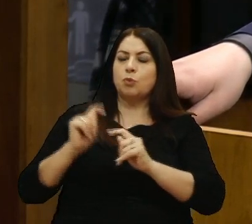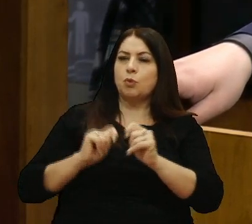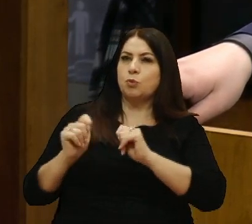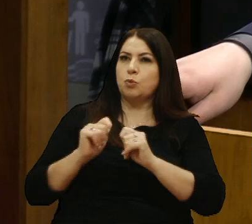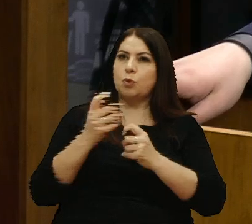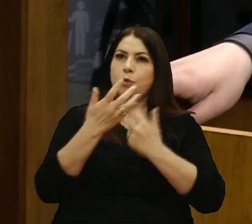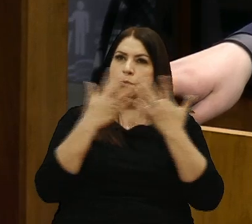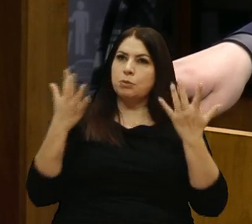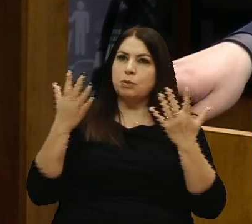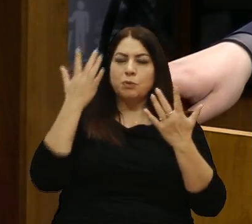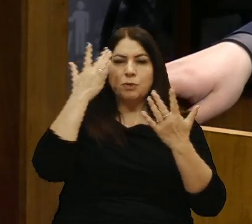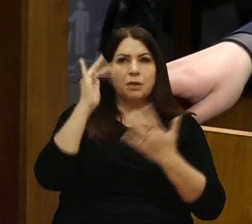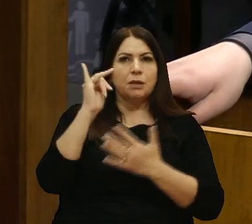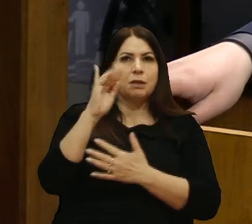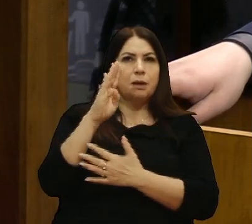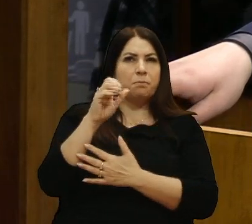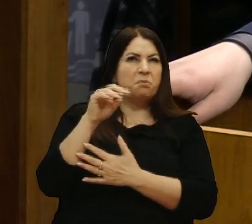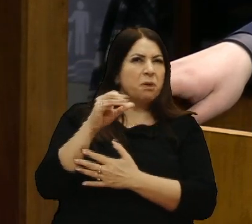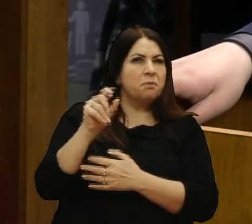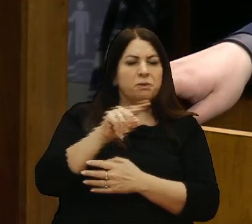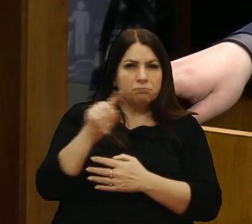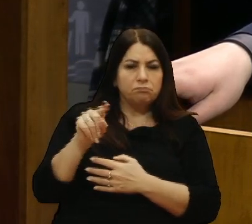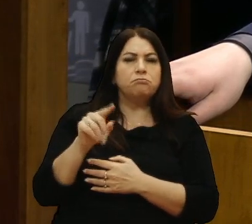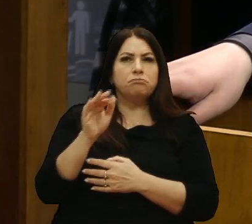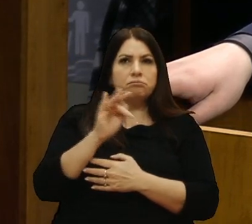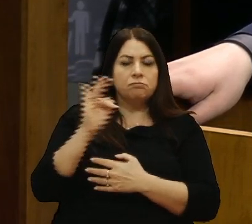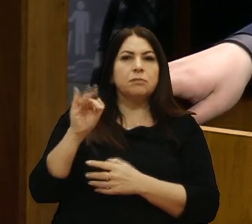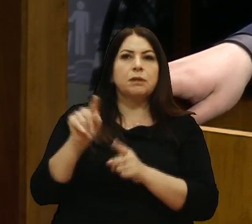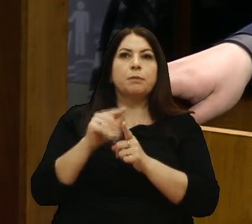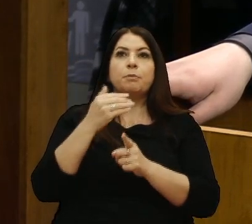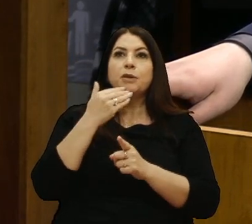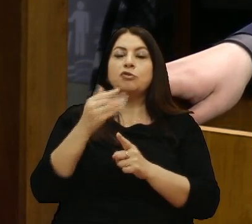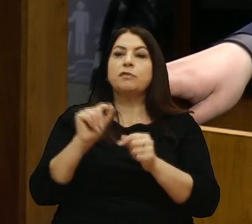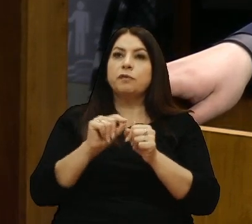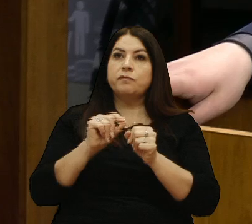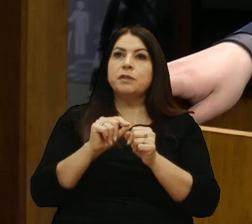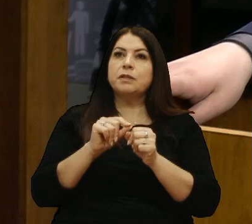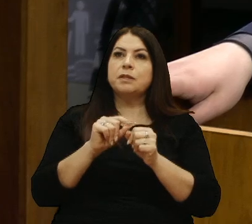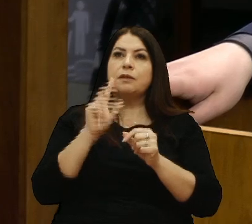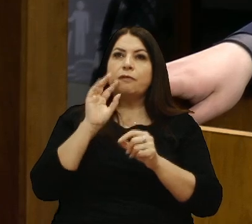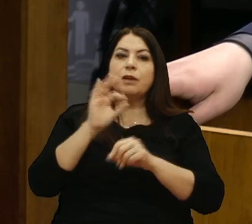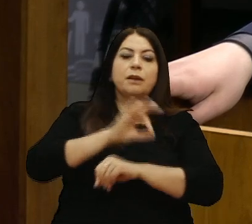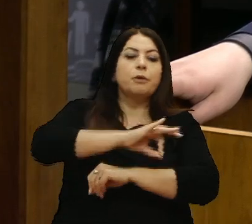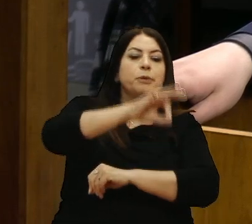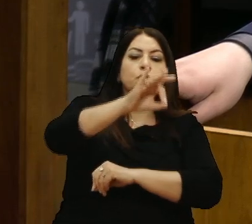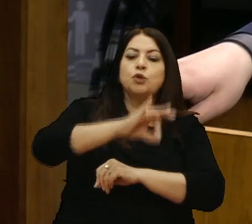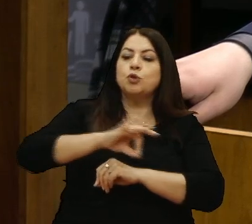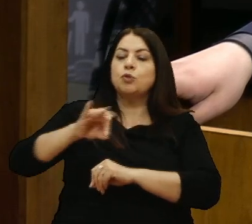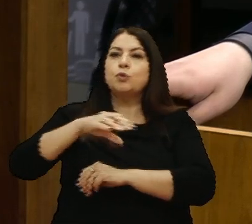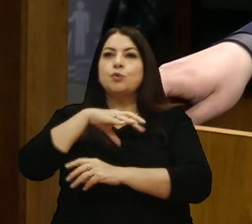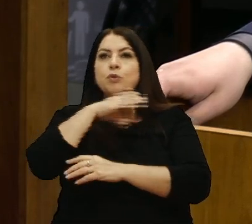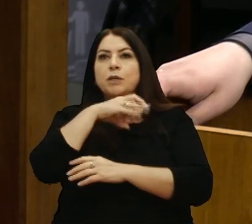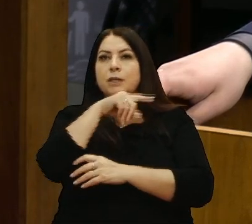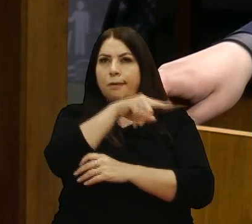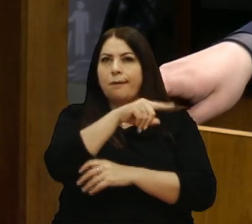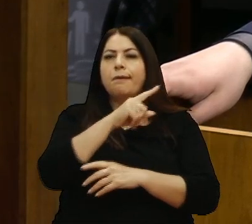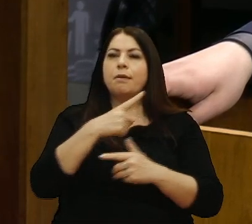tenho certeza se foi o IBAMA, mas alguns órgãos de controle ambiental federal pediram que fosse feito medições, vereador Ramon, lá no terreno de Vila Oliva,